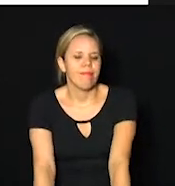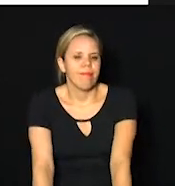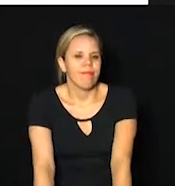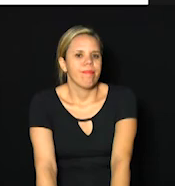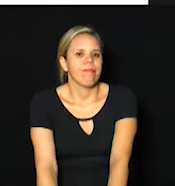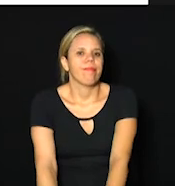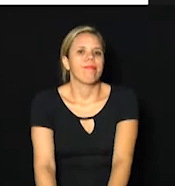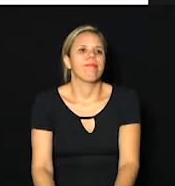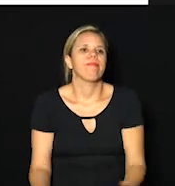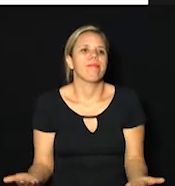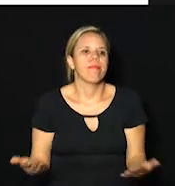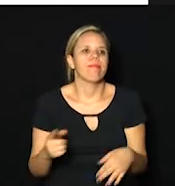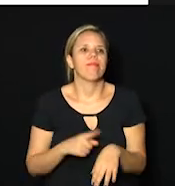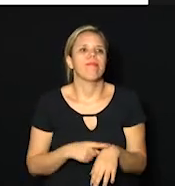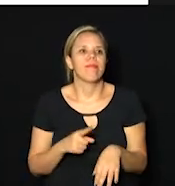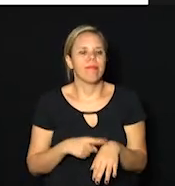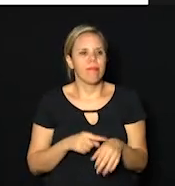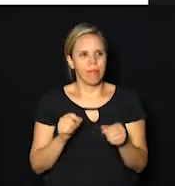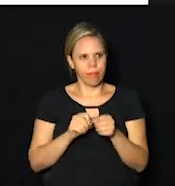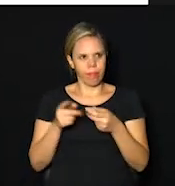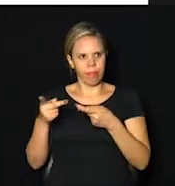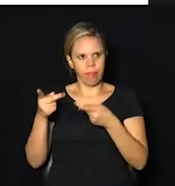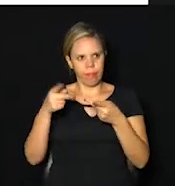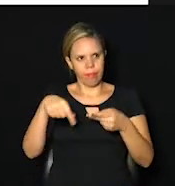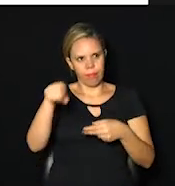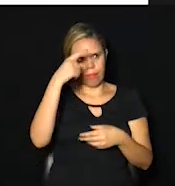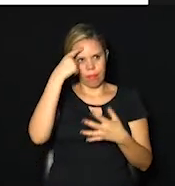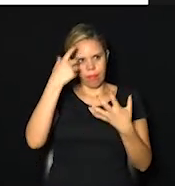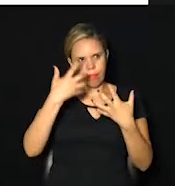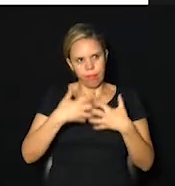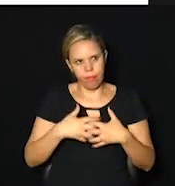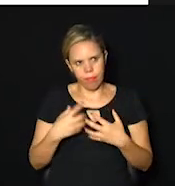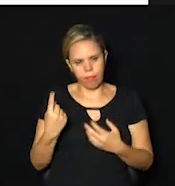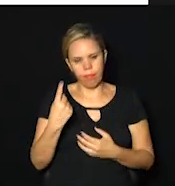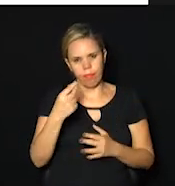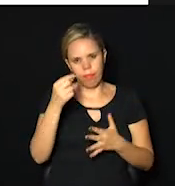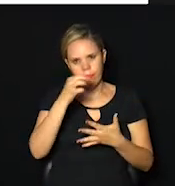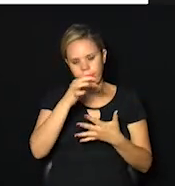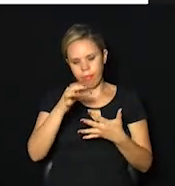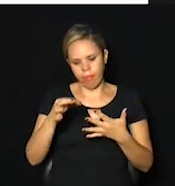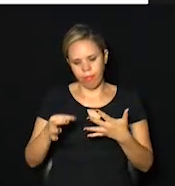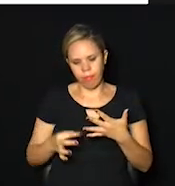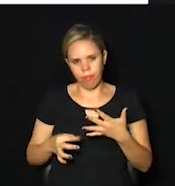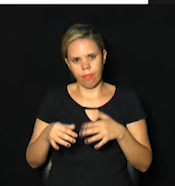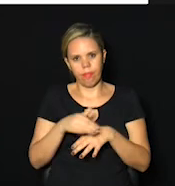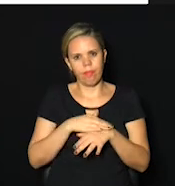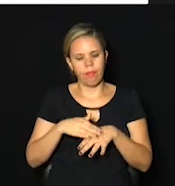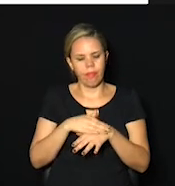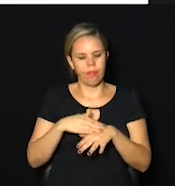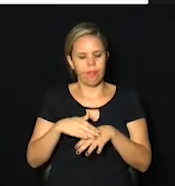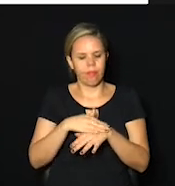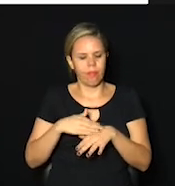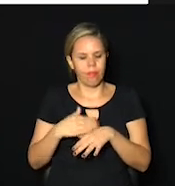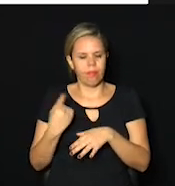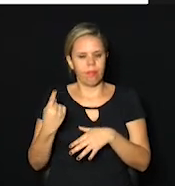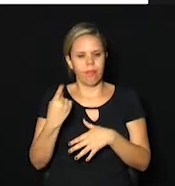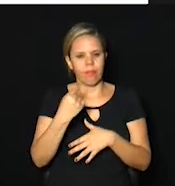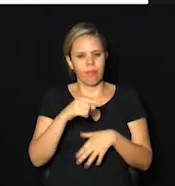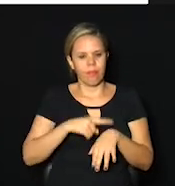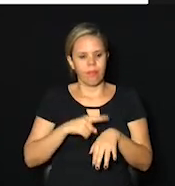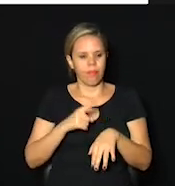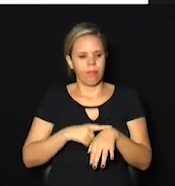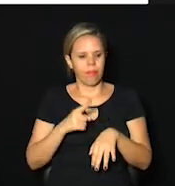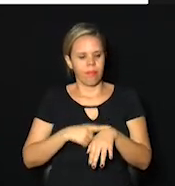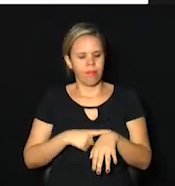Neste momento, eu faço um convite para vocês pensarem em cada um desses itens que a gente conversou, em cada um desses momentos,